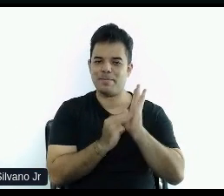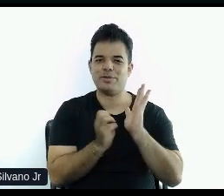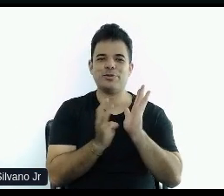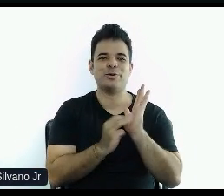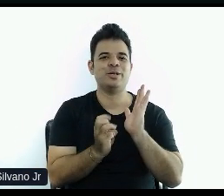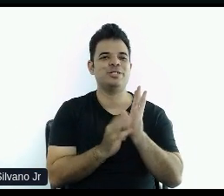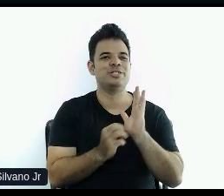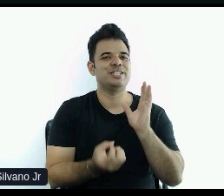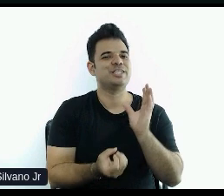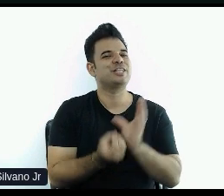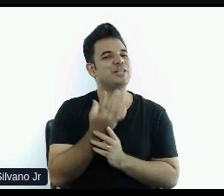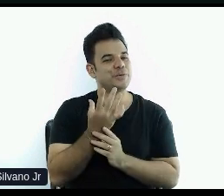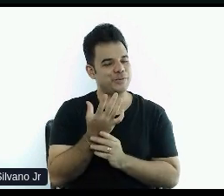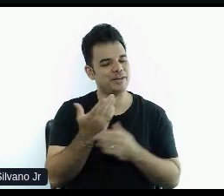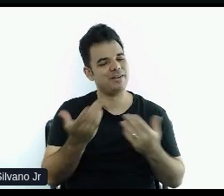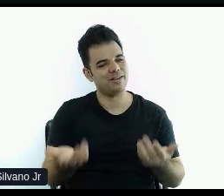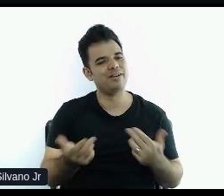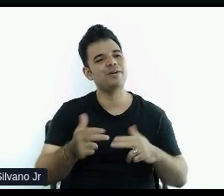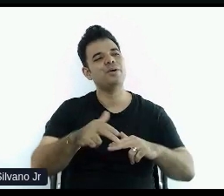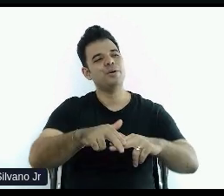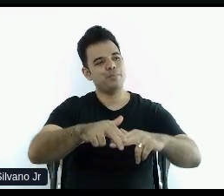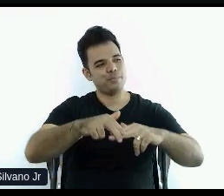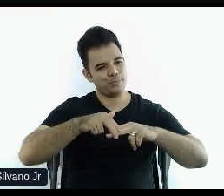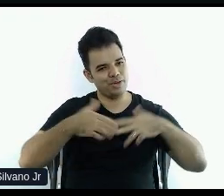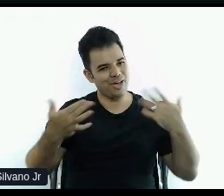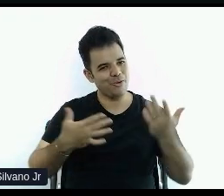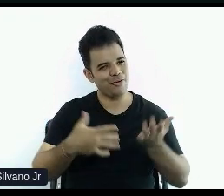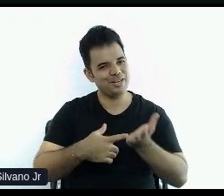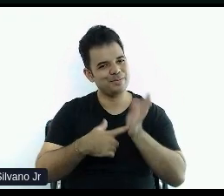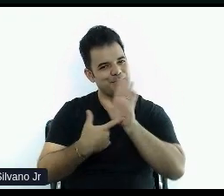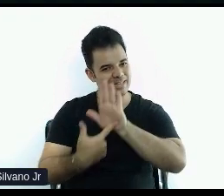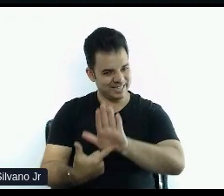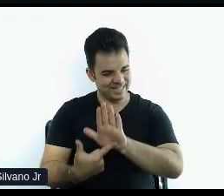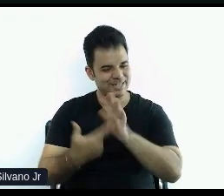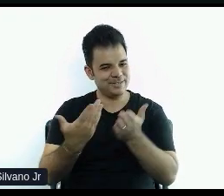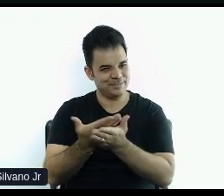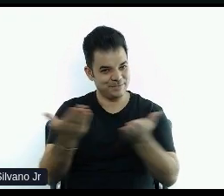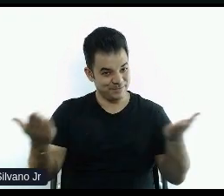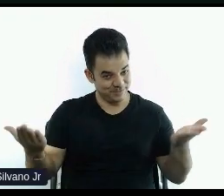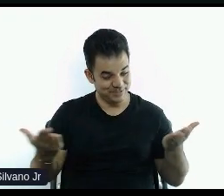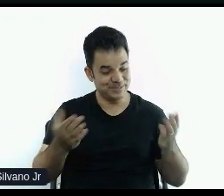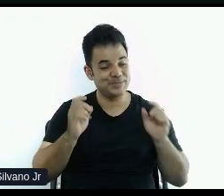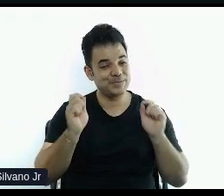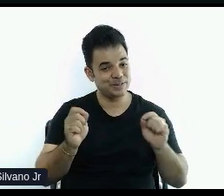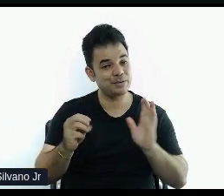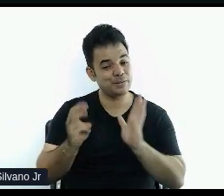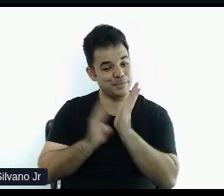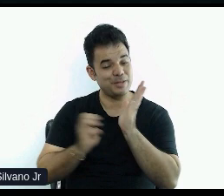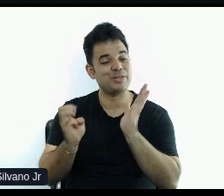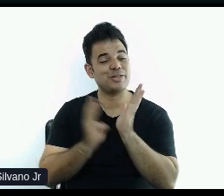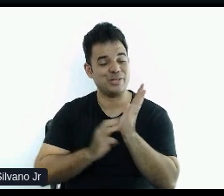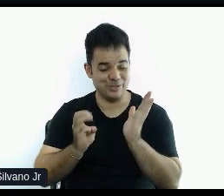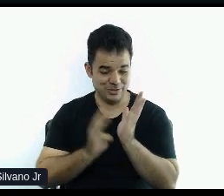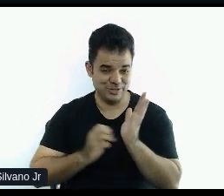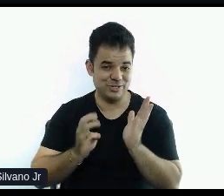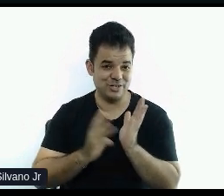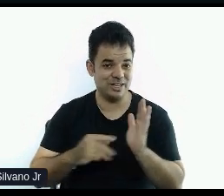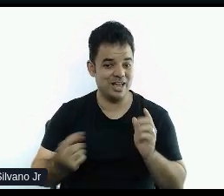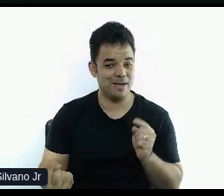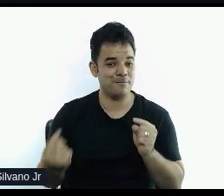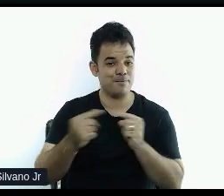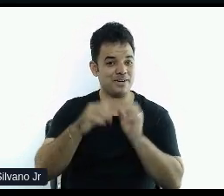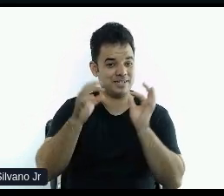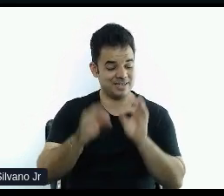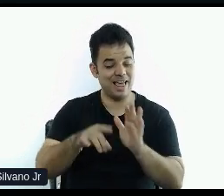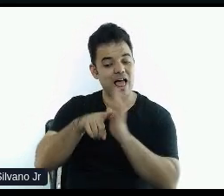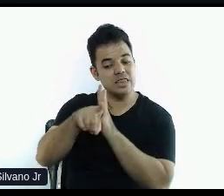por isso, a gente gostaria de apresentar, né? Eu gostaria de apresentar a vocês um pouco sobre a metodologia de aplicação de análise